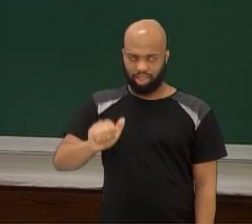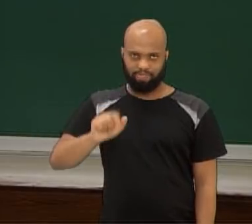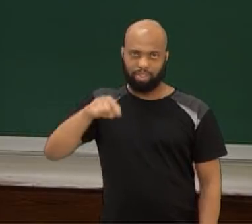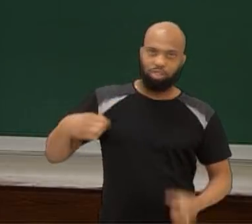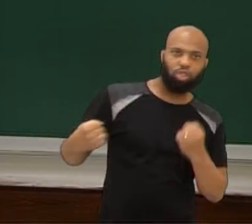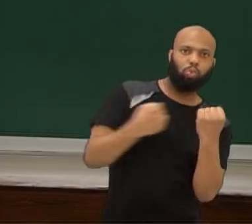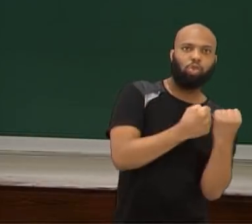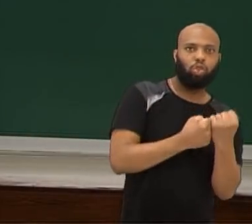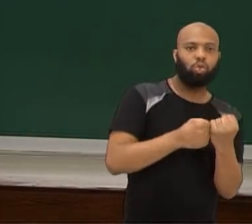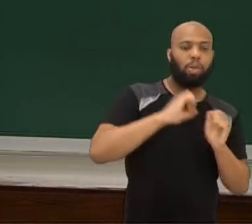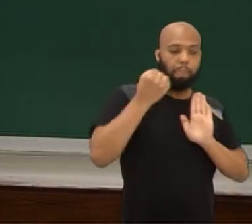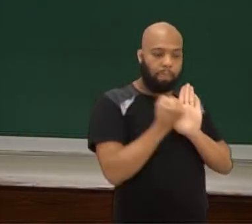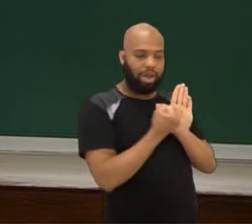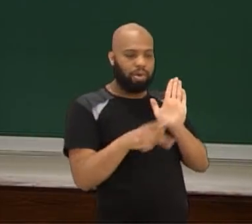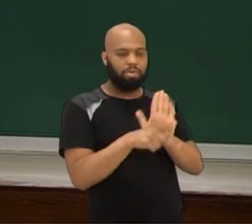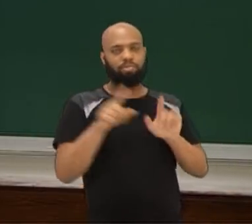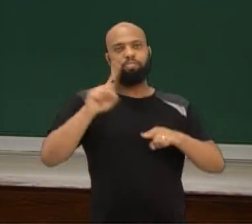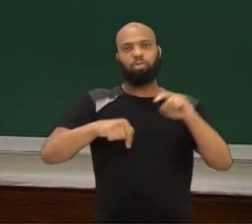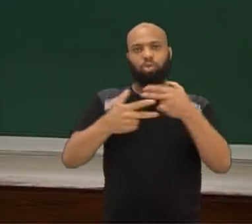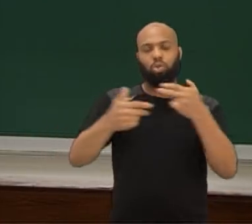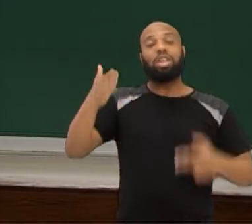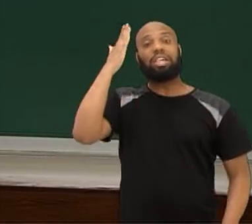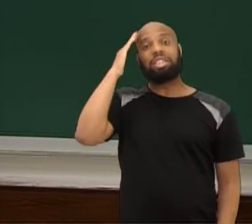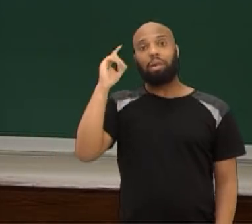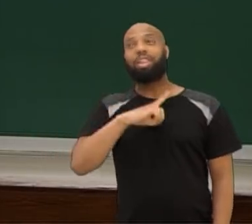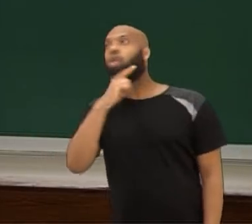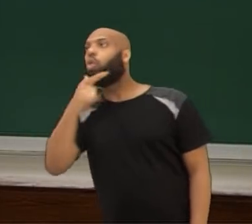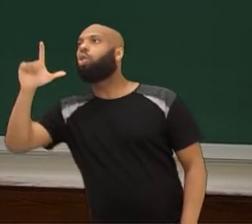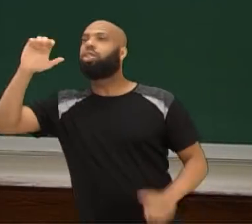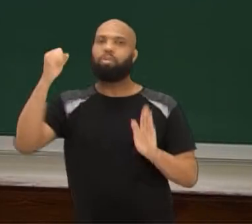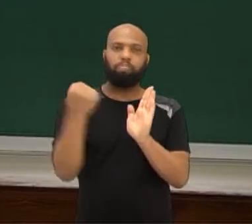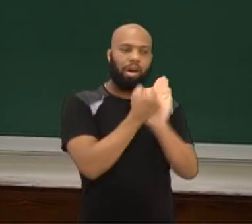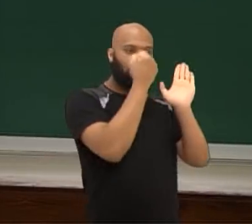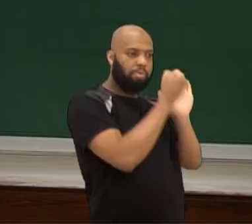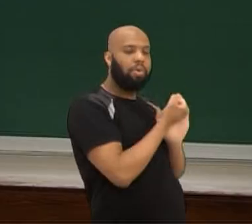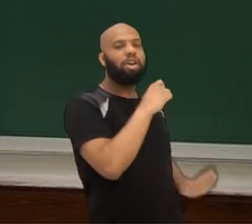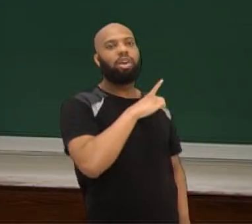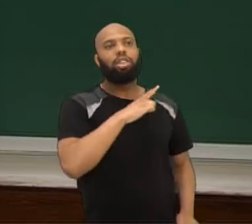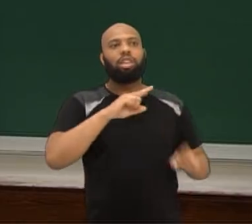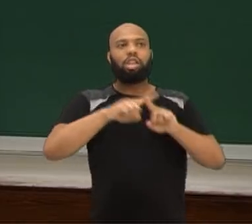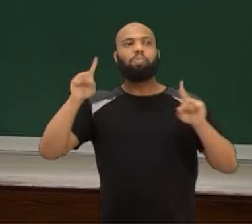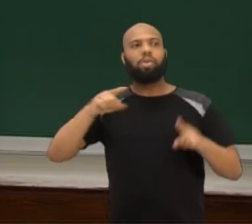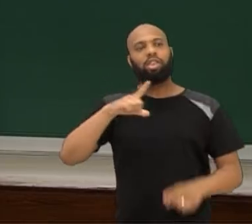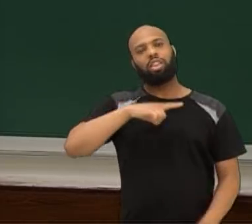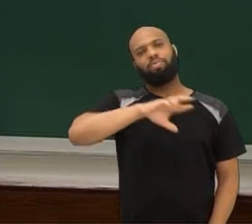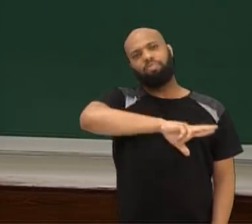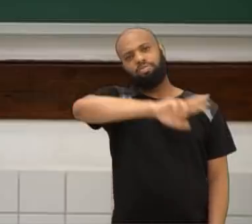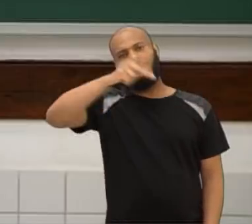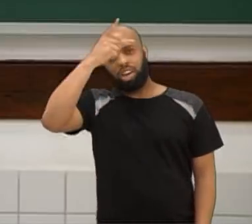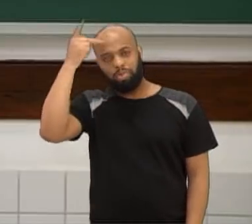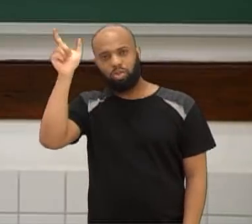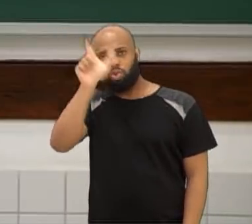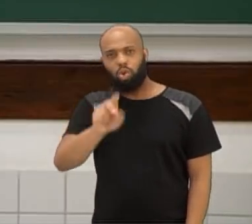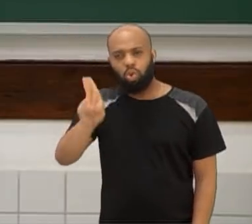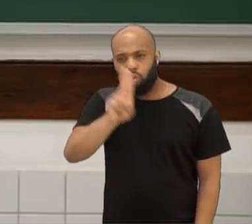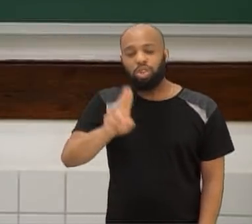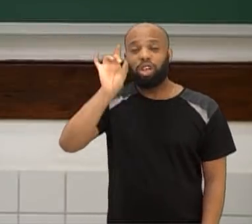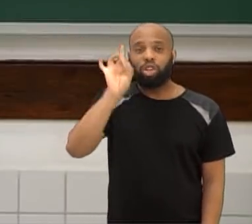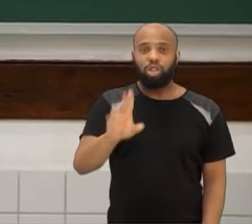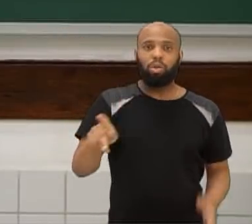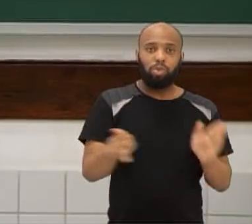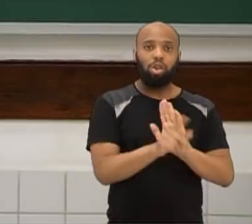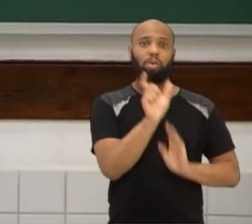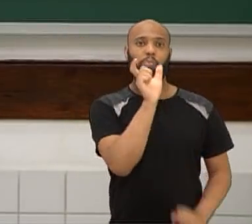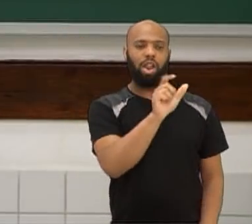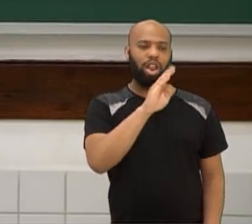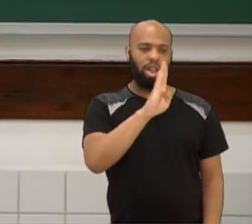de aço. E a gente sabe que existem outras marcas de palhas de aço, mas muita gente acaba utilizando somente a